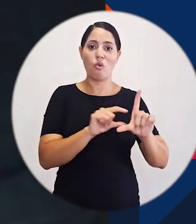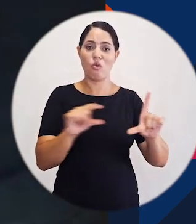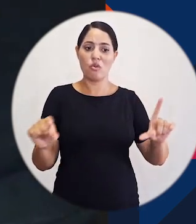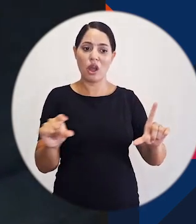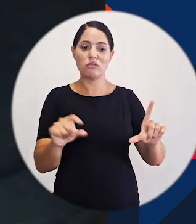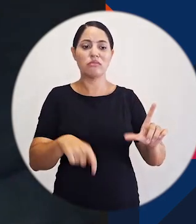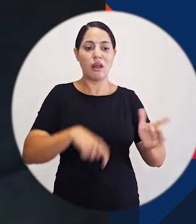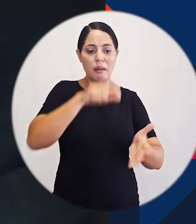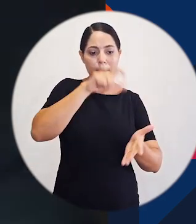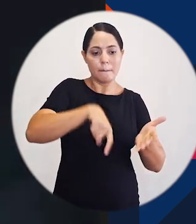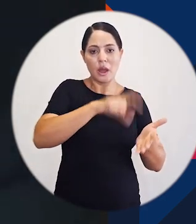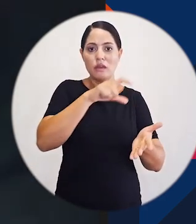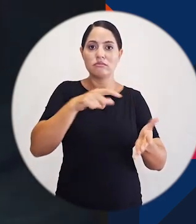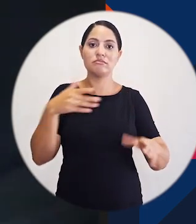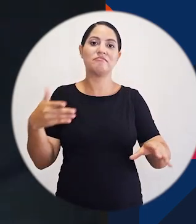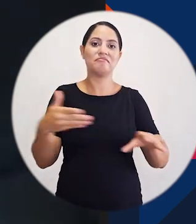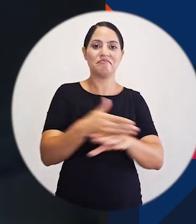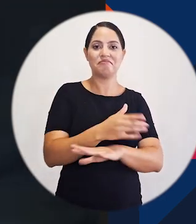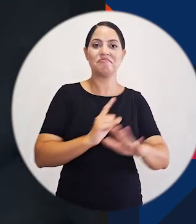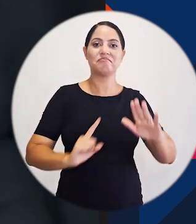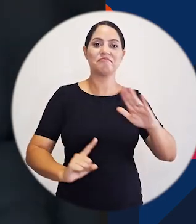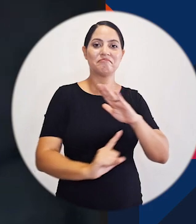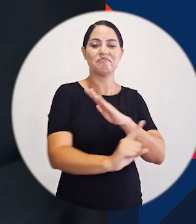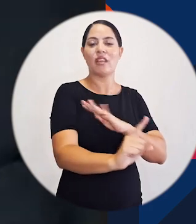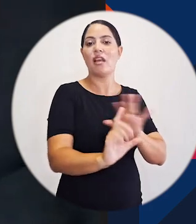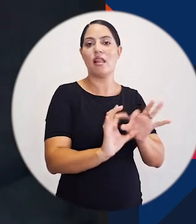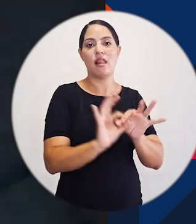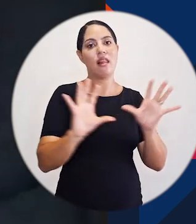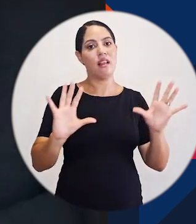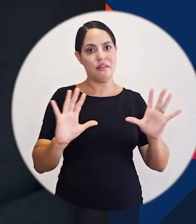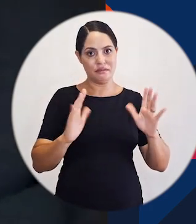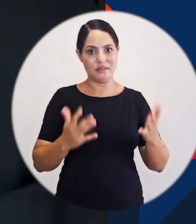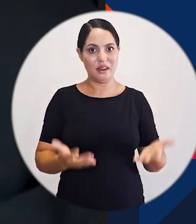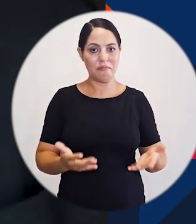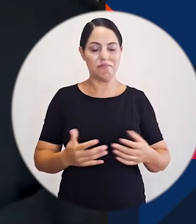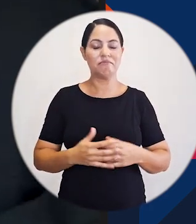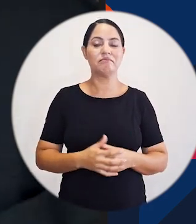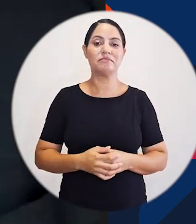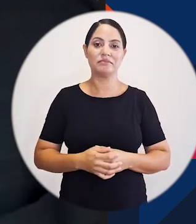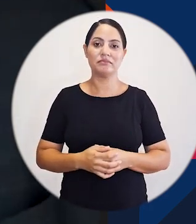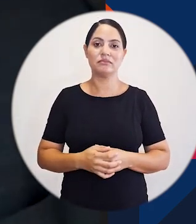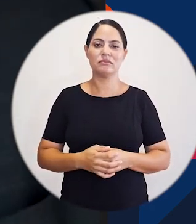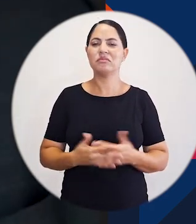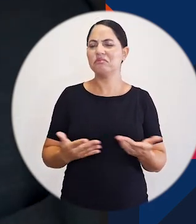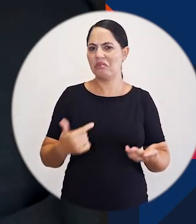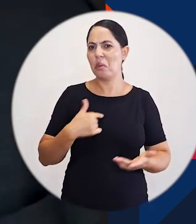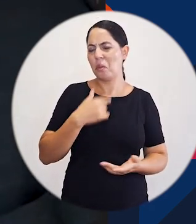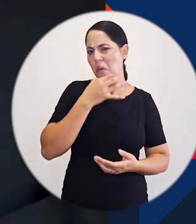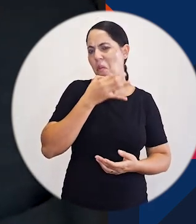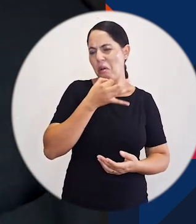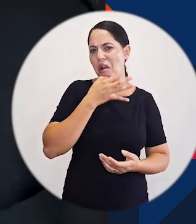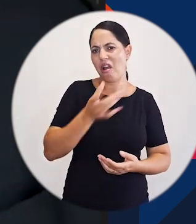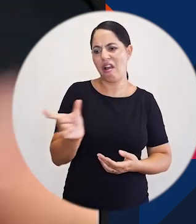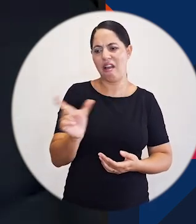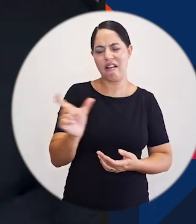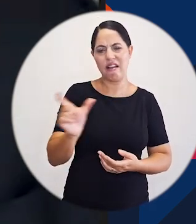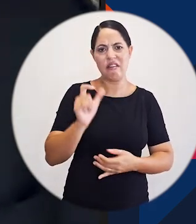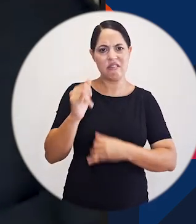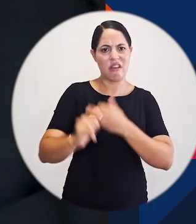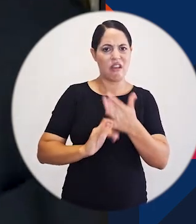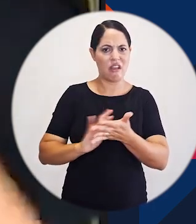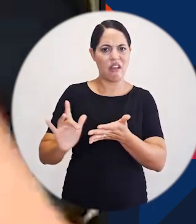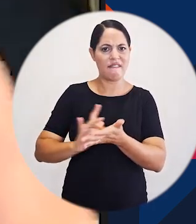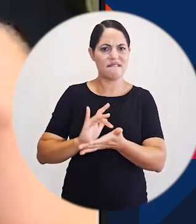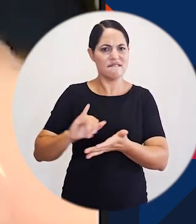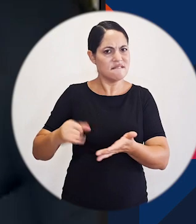você passa o código de barra, e esse código de barra já permite a tua entrada, tua identificação e tua entrada imediata nesses recintos. Então, eu acho que é uma